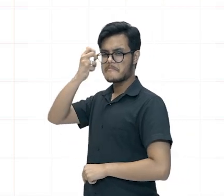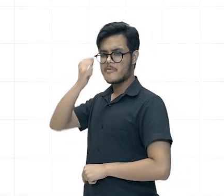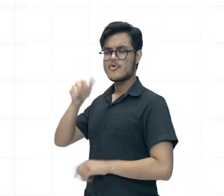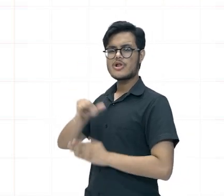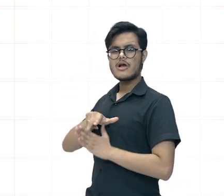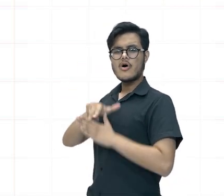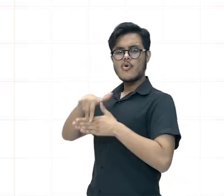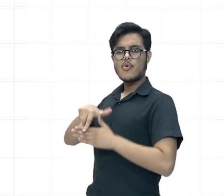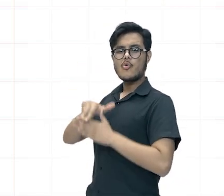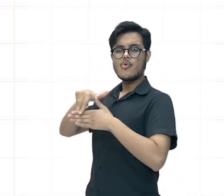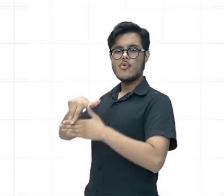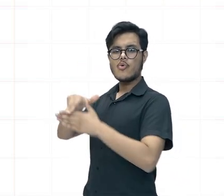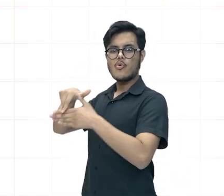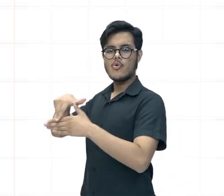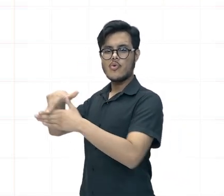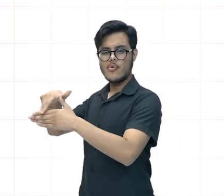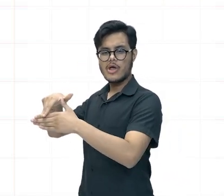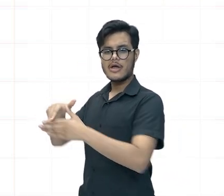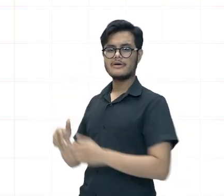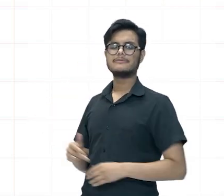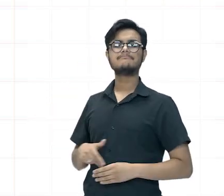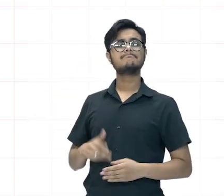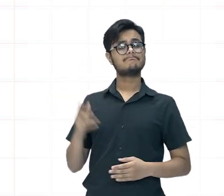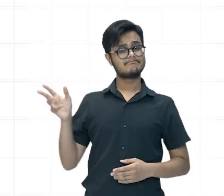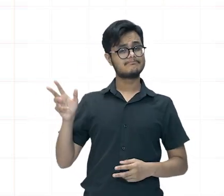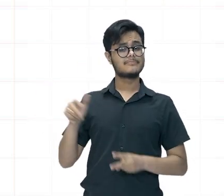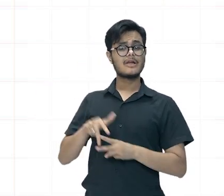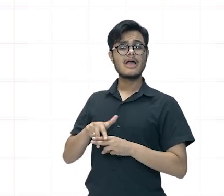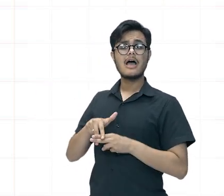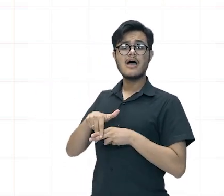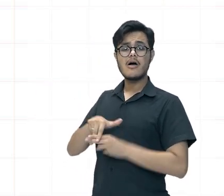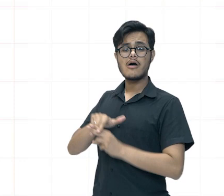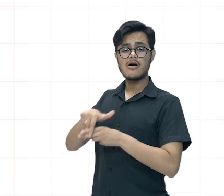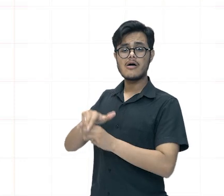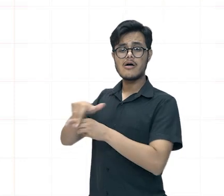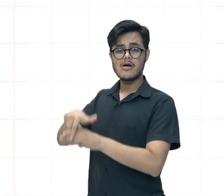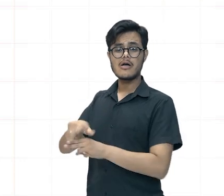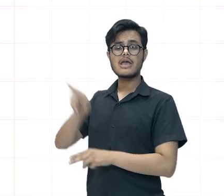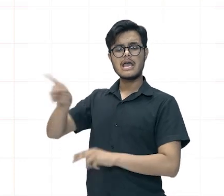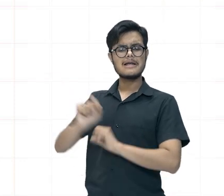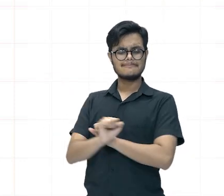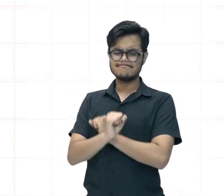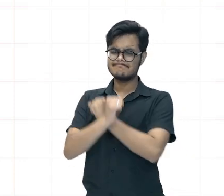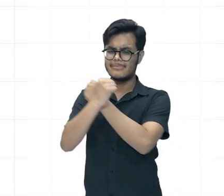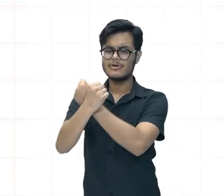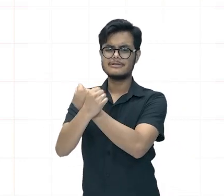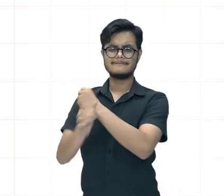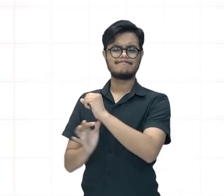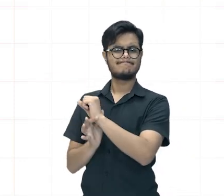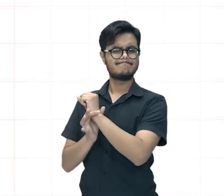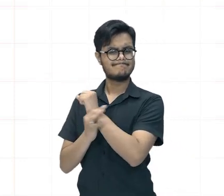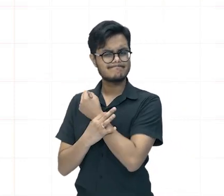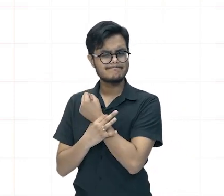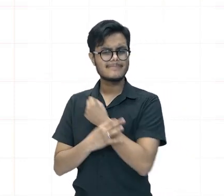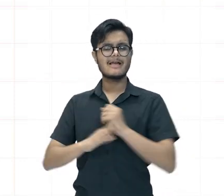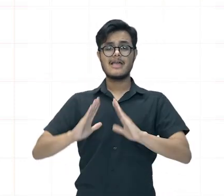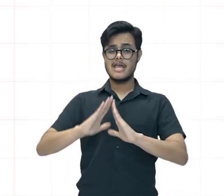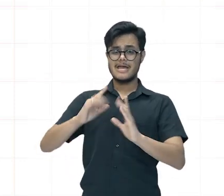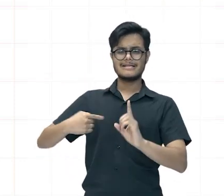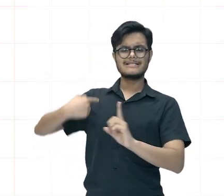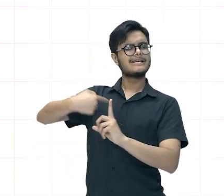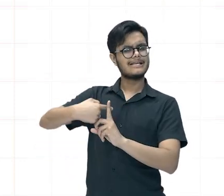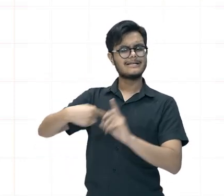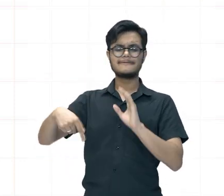guerreiros, os nobres, os belatores. Cabia a eles o quê? A proteção. proteger então a igreja, defender